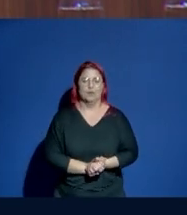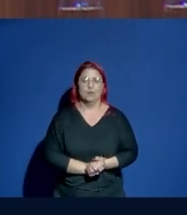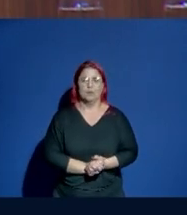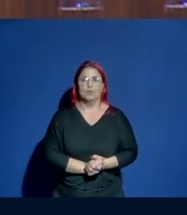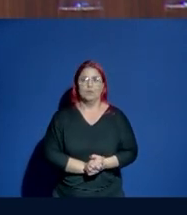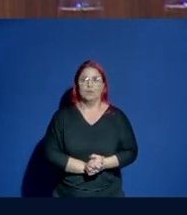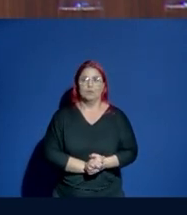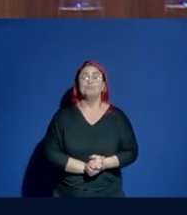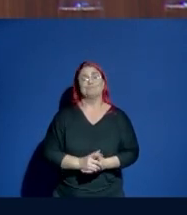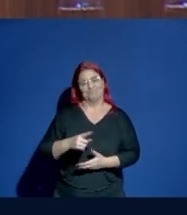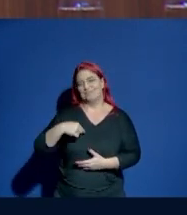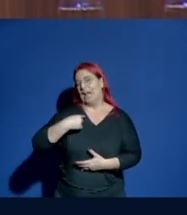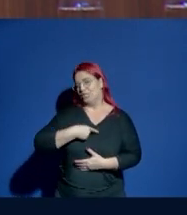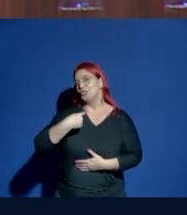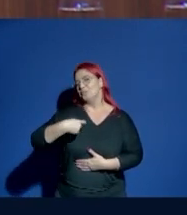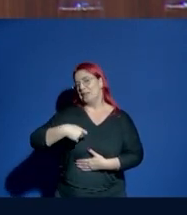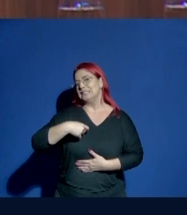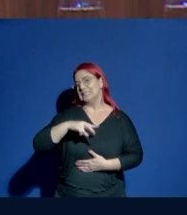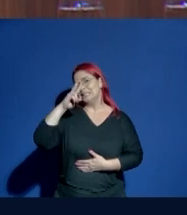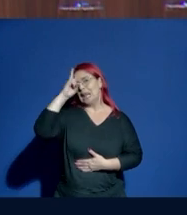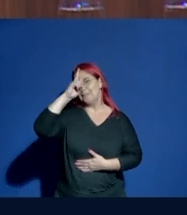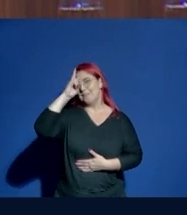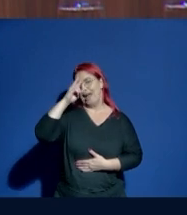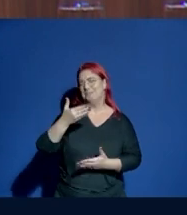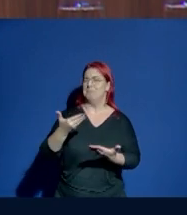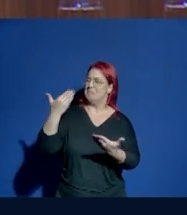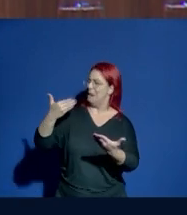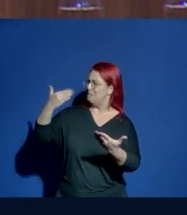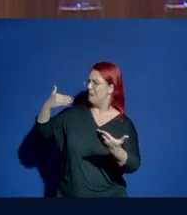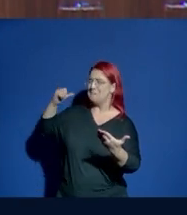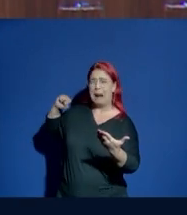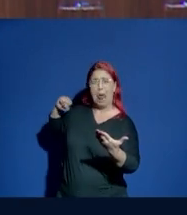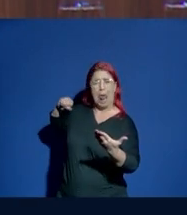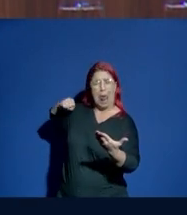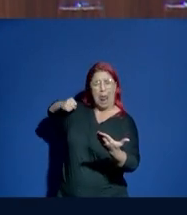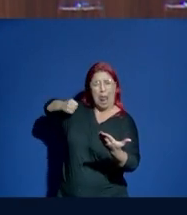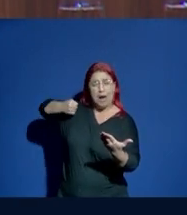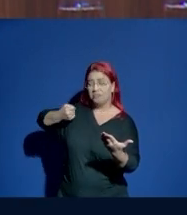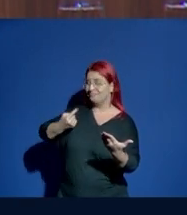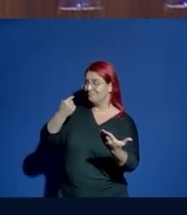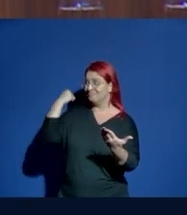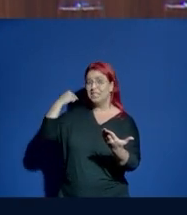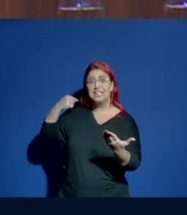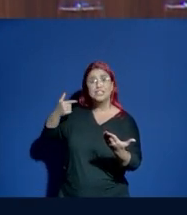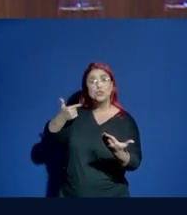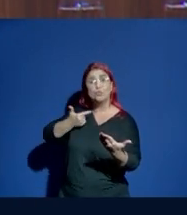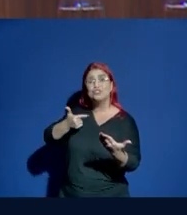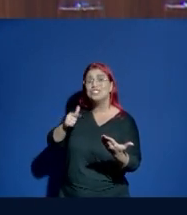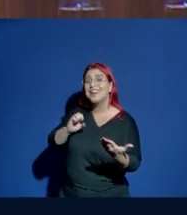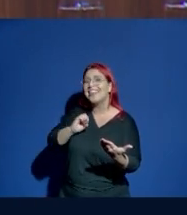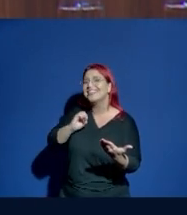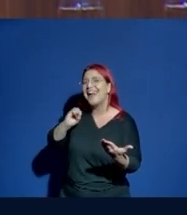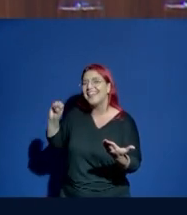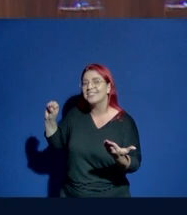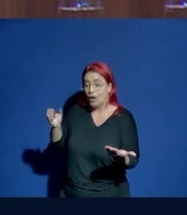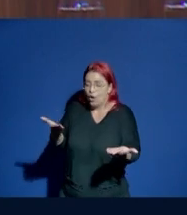a gente tem que lembrar do esforço dessa turma que foi lá para trás e não tinha absolutamente nada